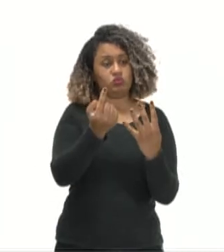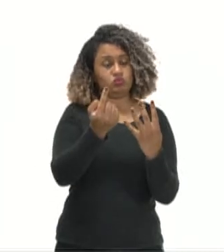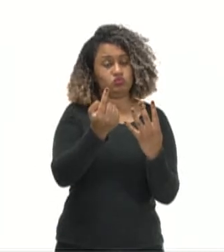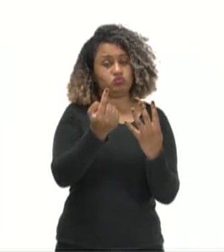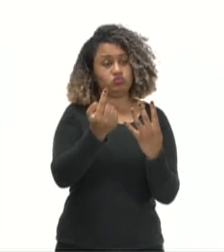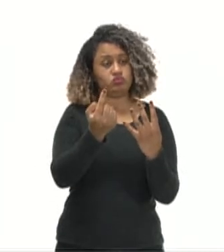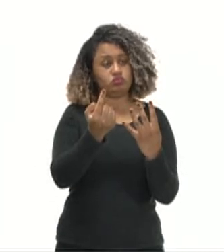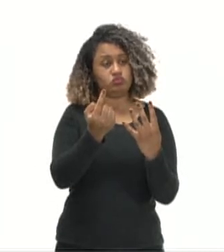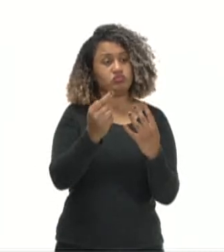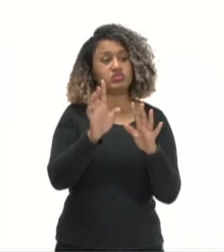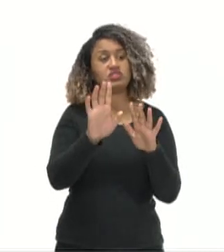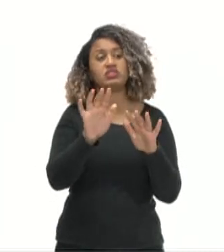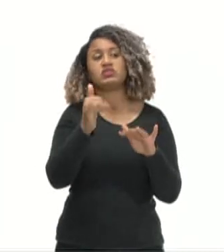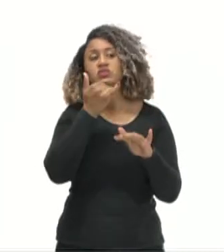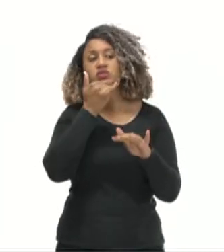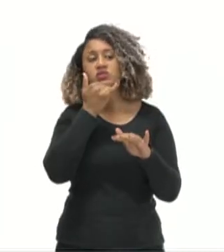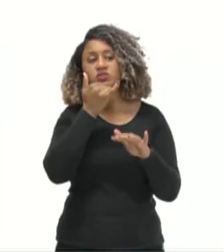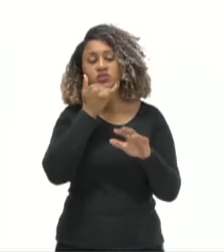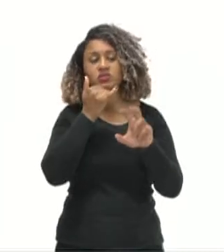50,